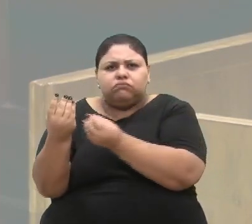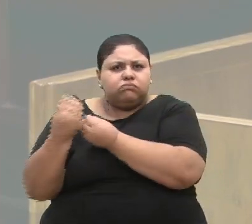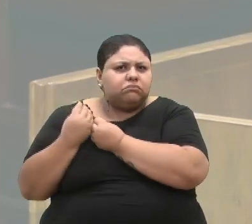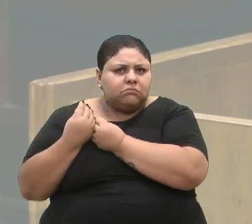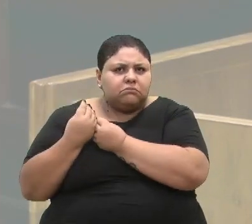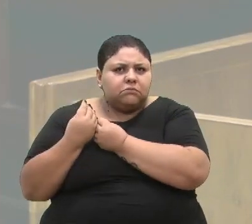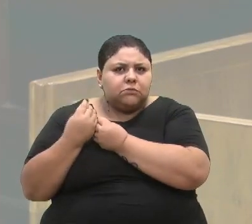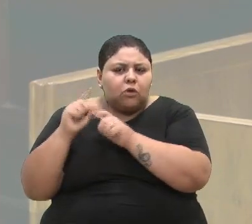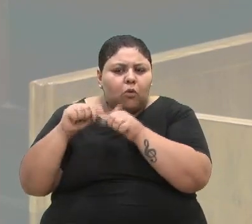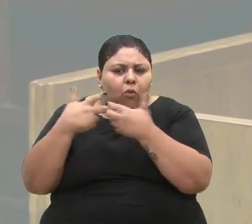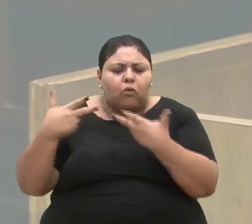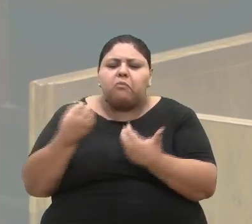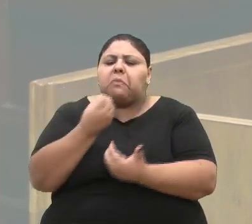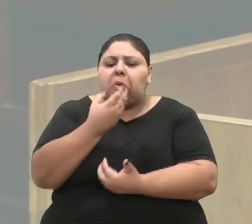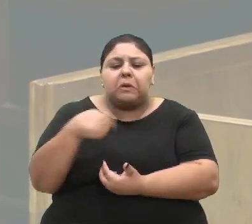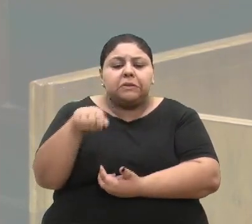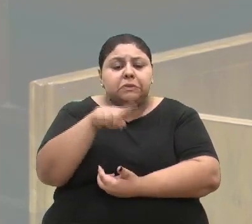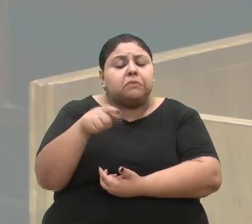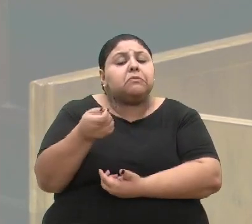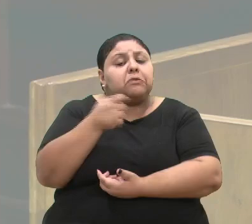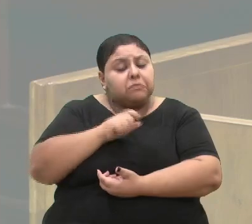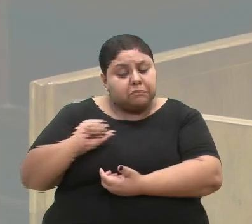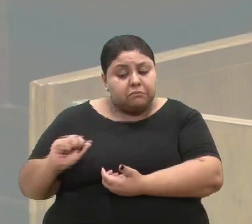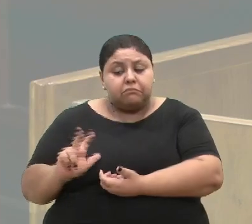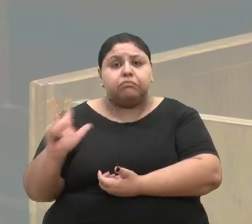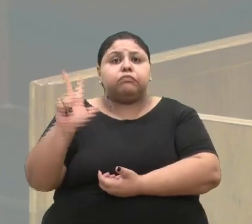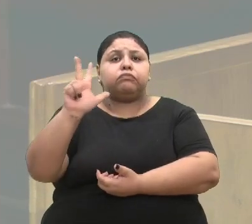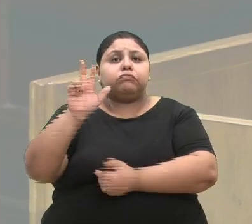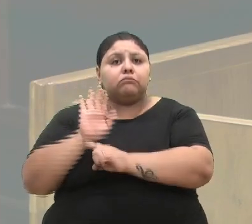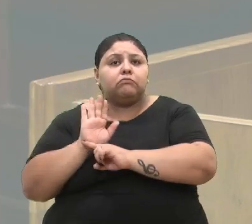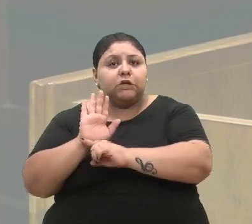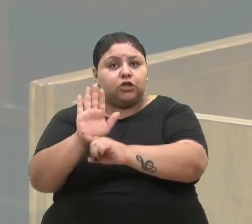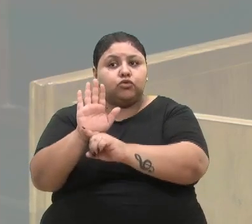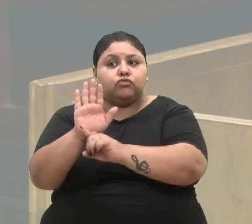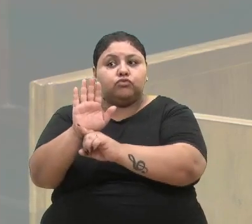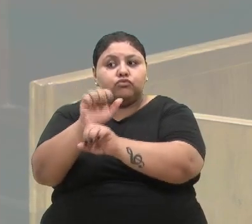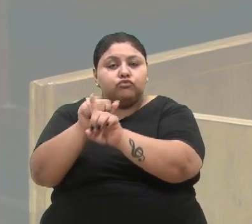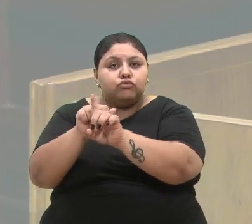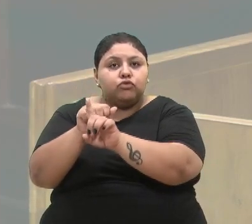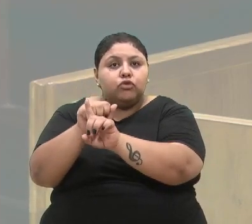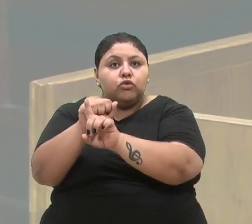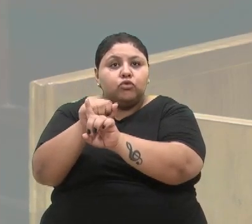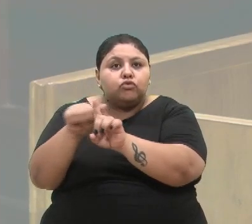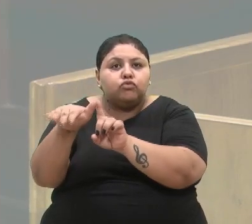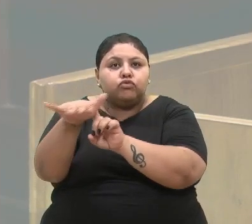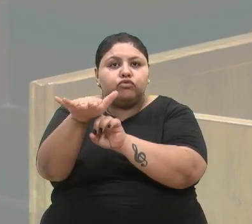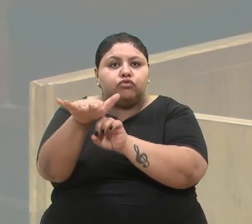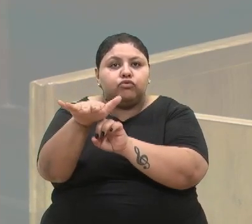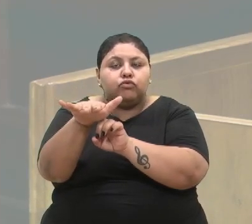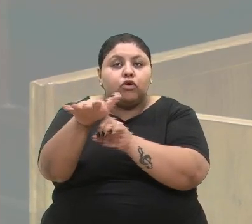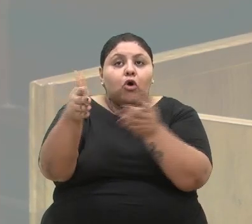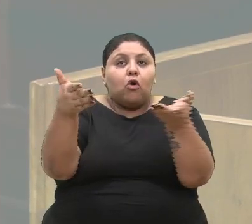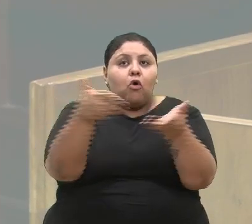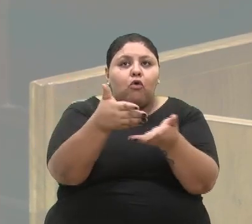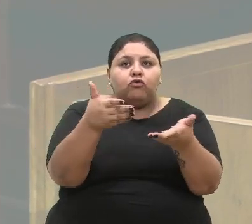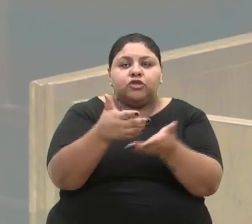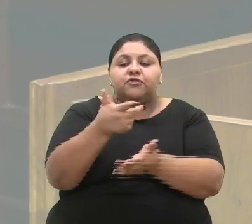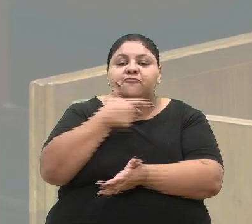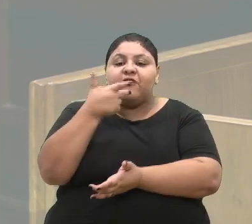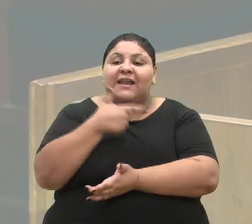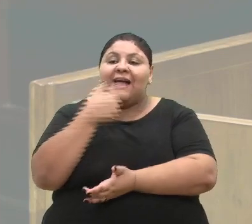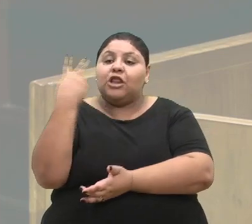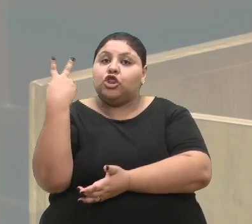São tantas coisas boas que precisamos valorizar e que ajudam no social. Eu quero falar de dois projetos